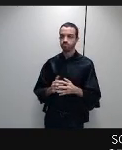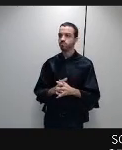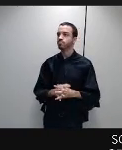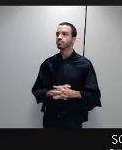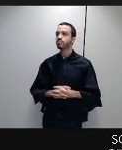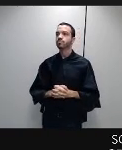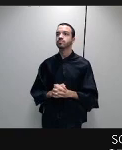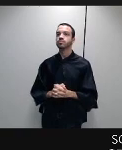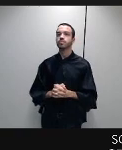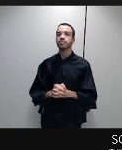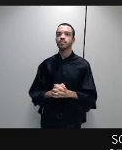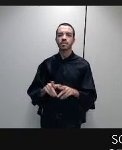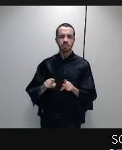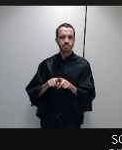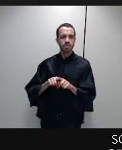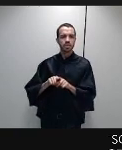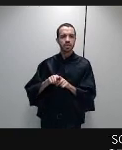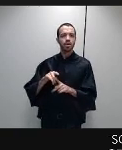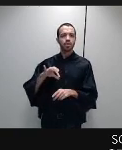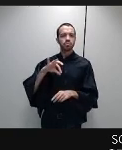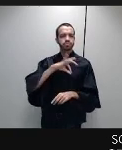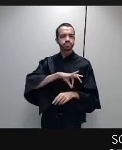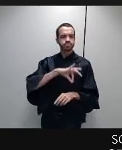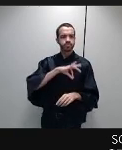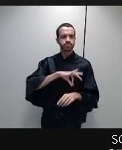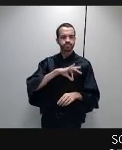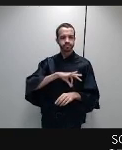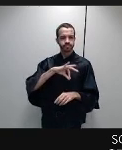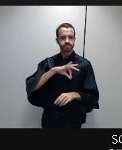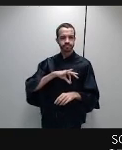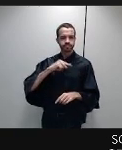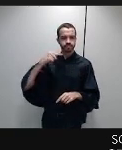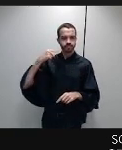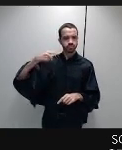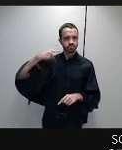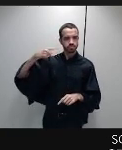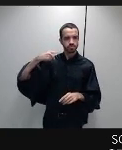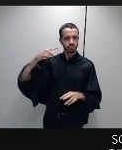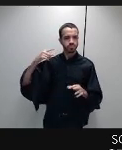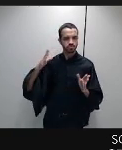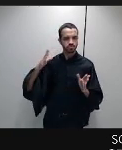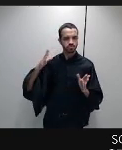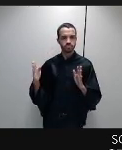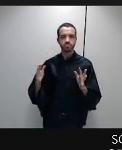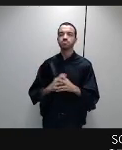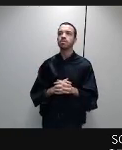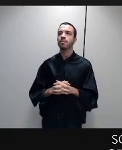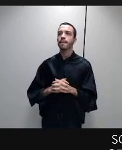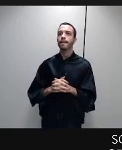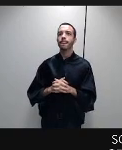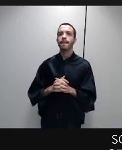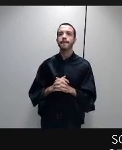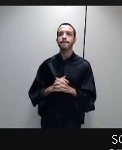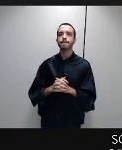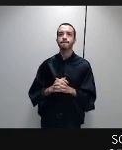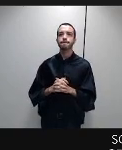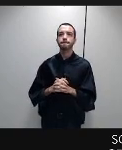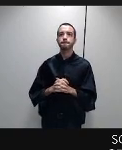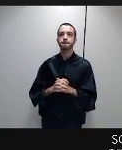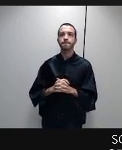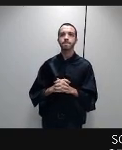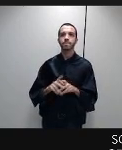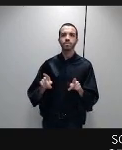honorários advocatícios esse aqui só não estou aqui vou cardos foram agora advocatícios na origem fixados em